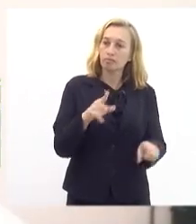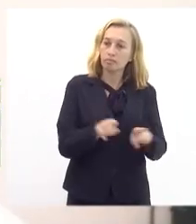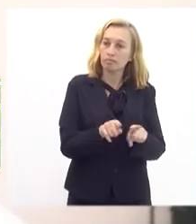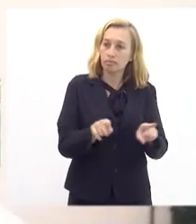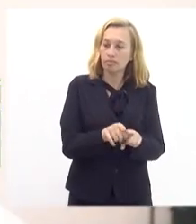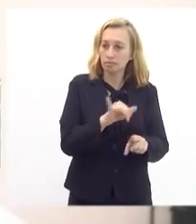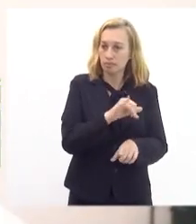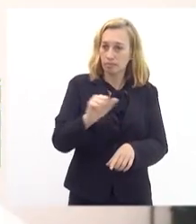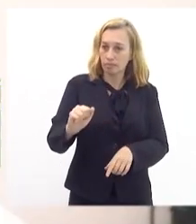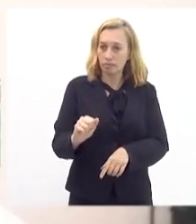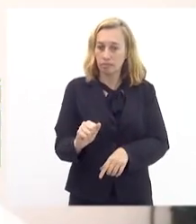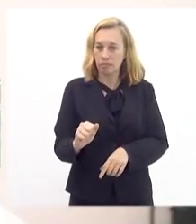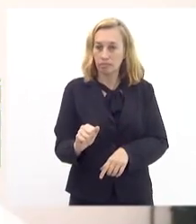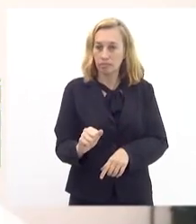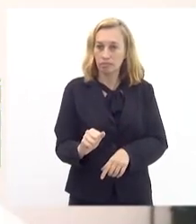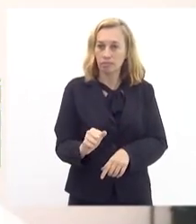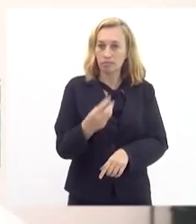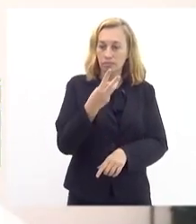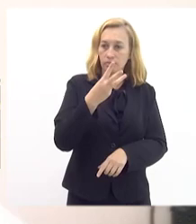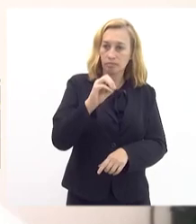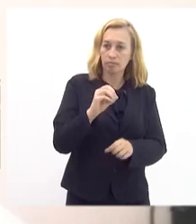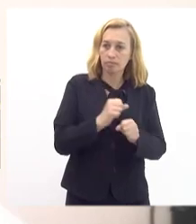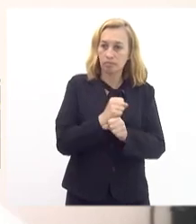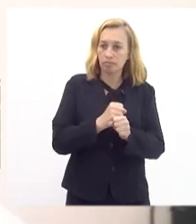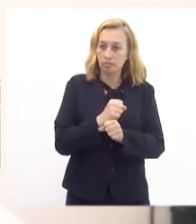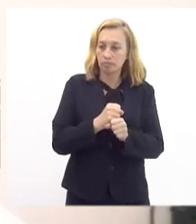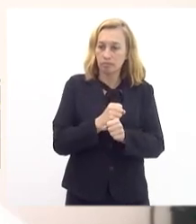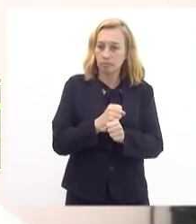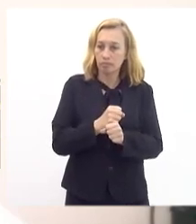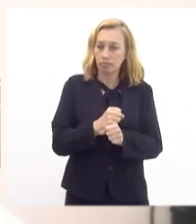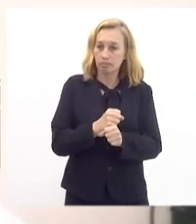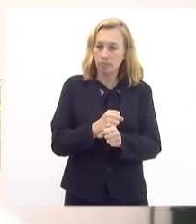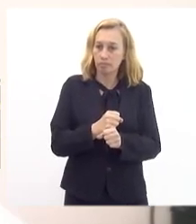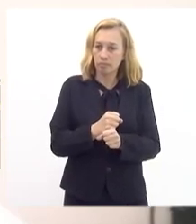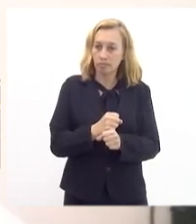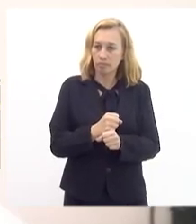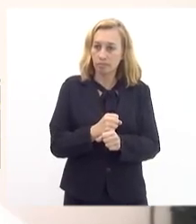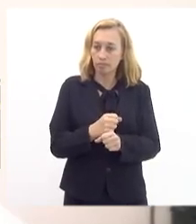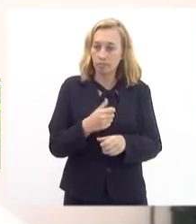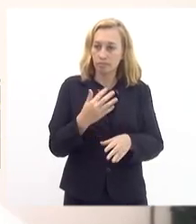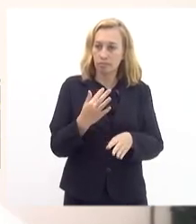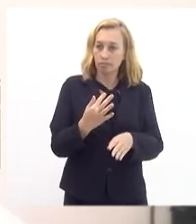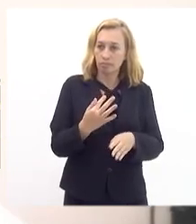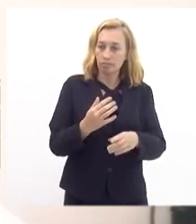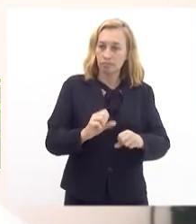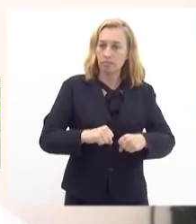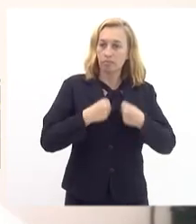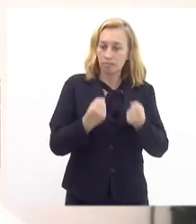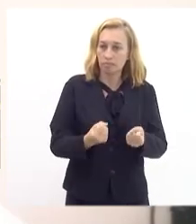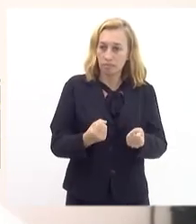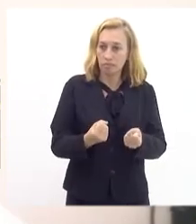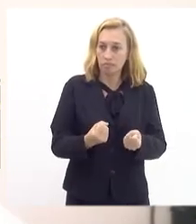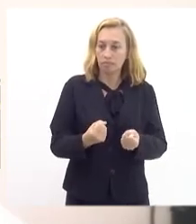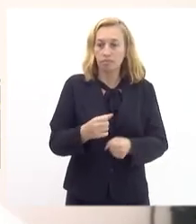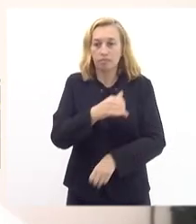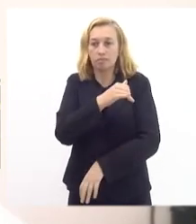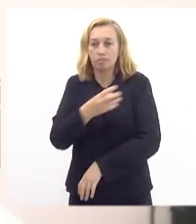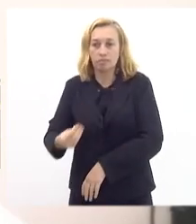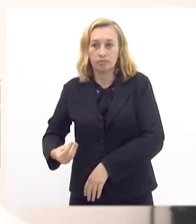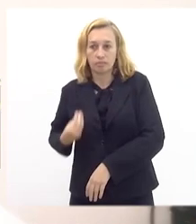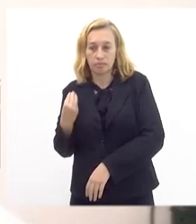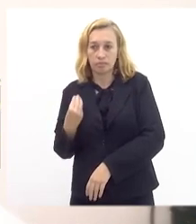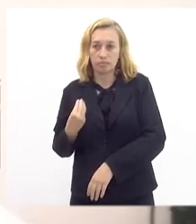uma organização brasileira que há 30 anos igual aquela powerchip há 30 anos ainda defendendo a vida ao contrário da karpowership